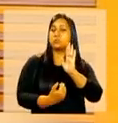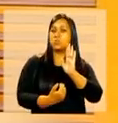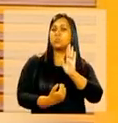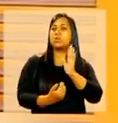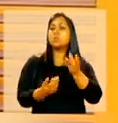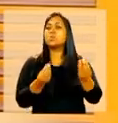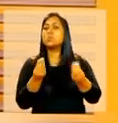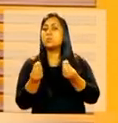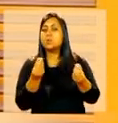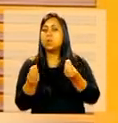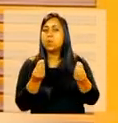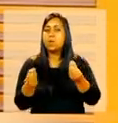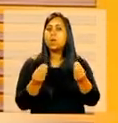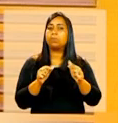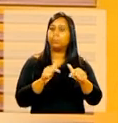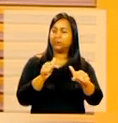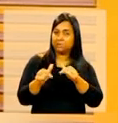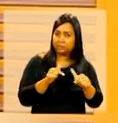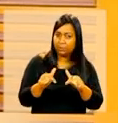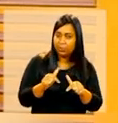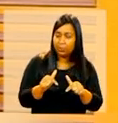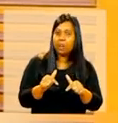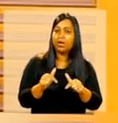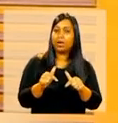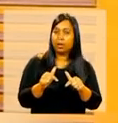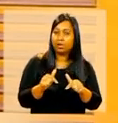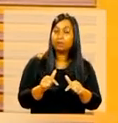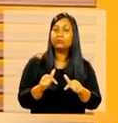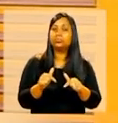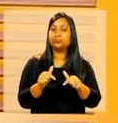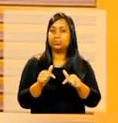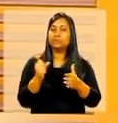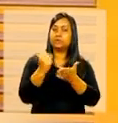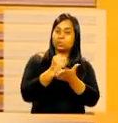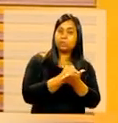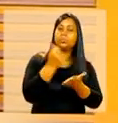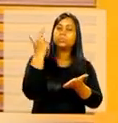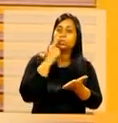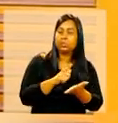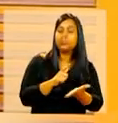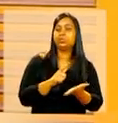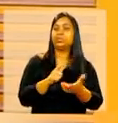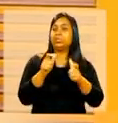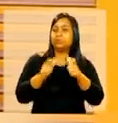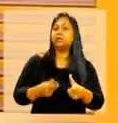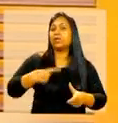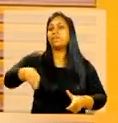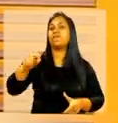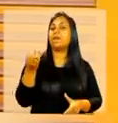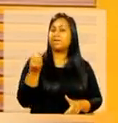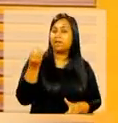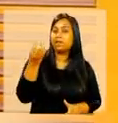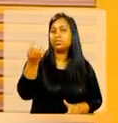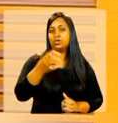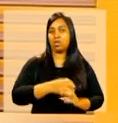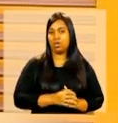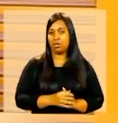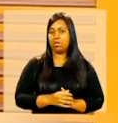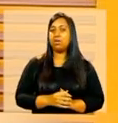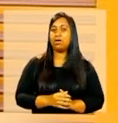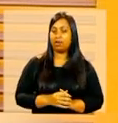vezes. Como é que é esse teu trabalho de conseguir documentação para esses lugares que vocês vão viajar,